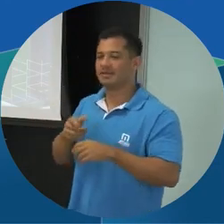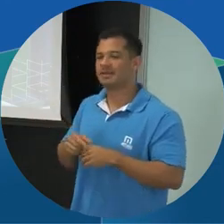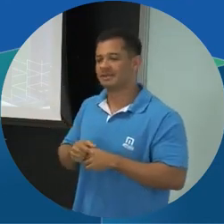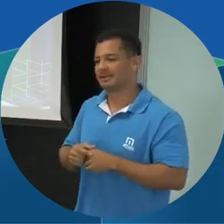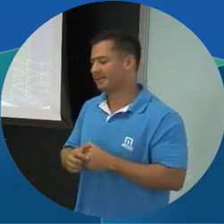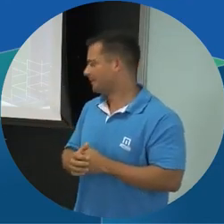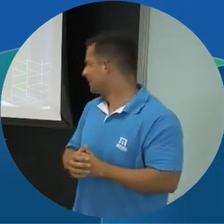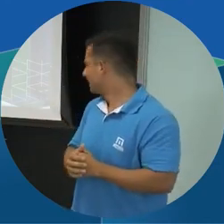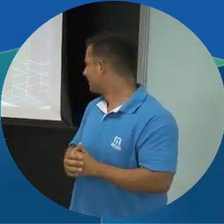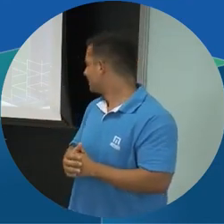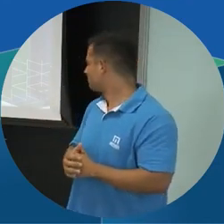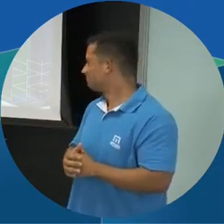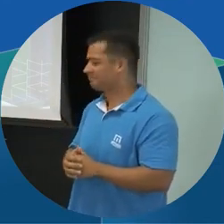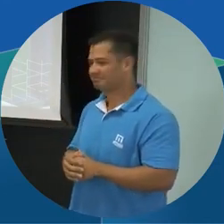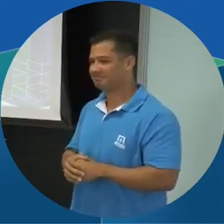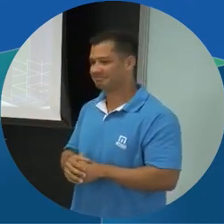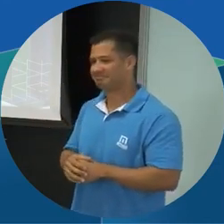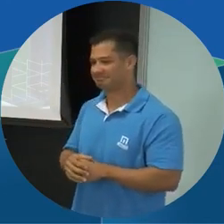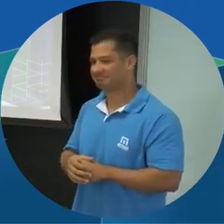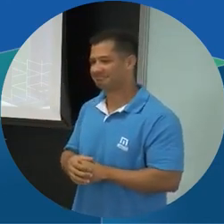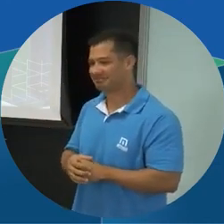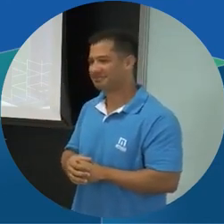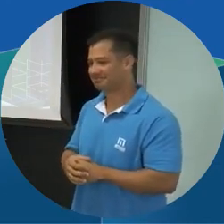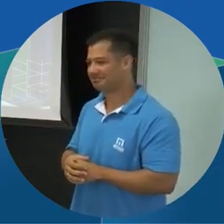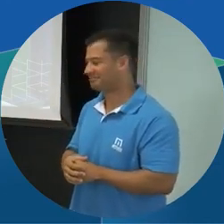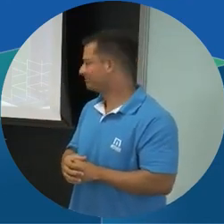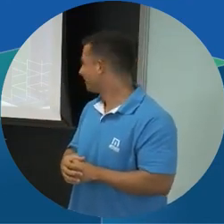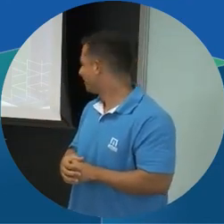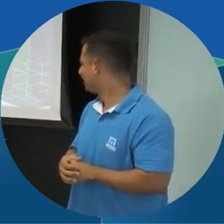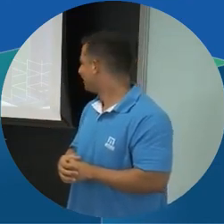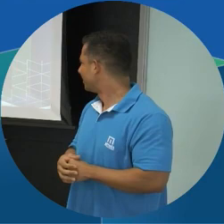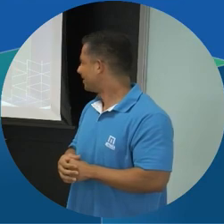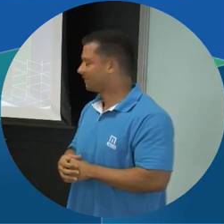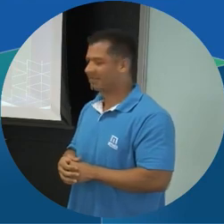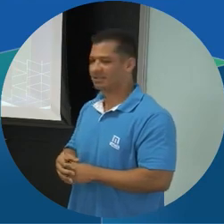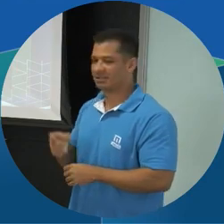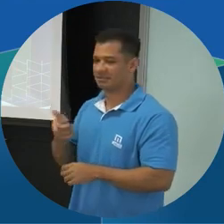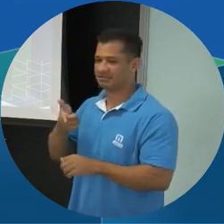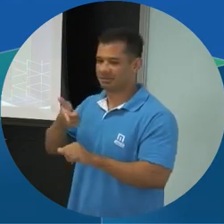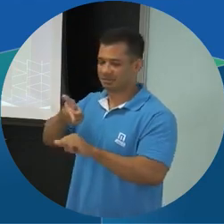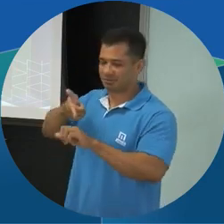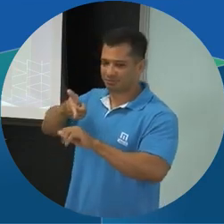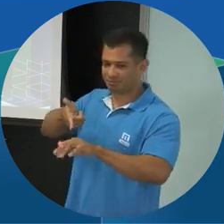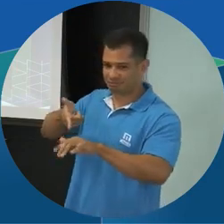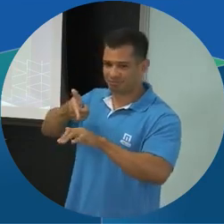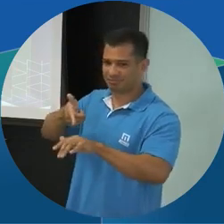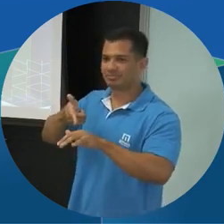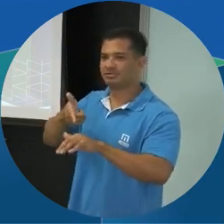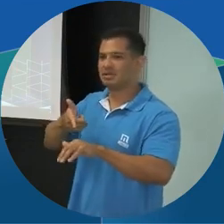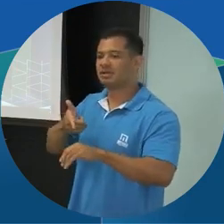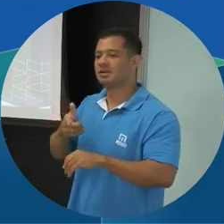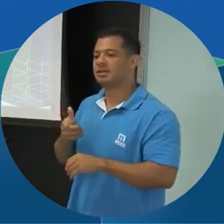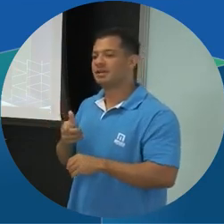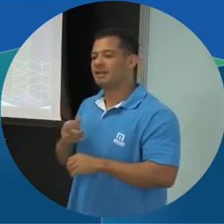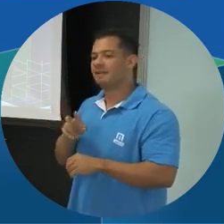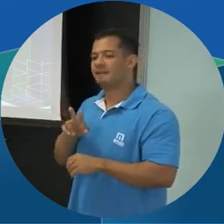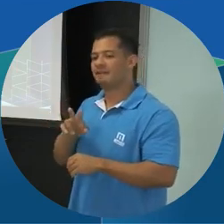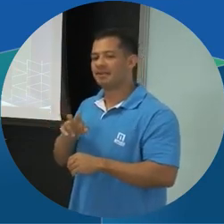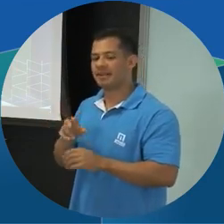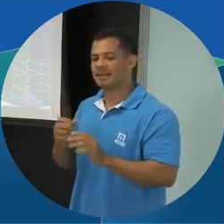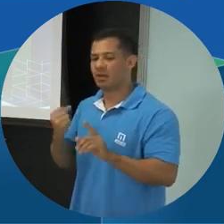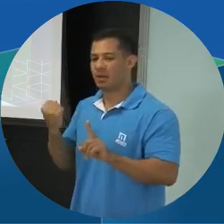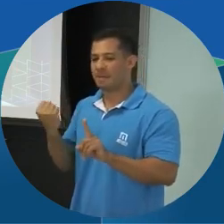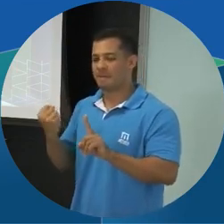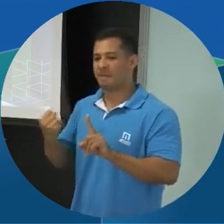né, você faz a aplicação do jato d'água pressurizado. Tá? Esse jato d'água ele vai ter o impacto